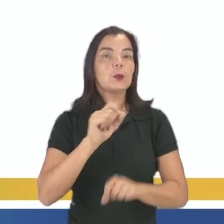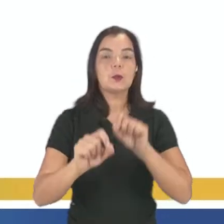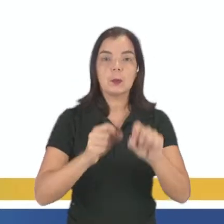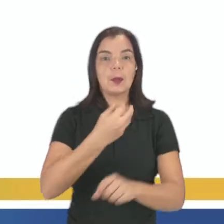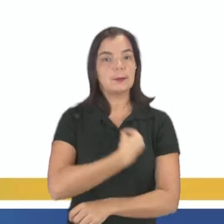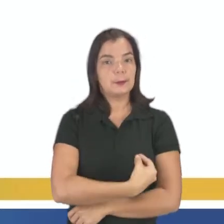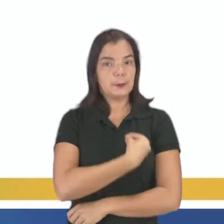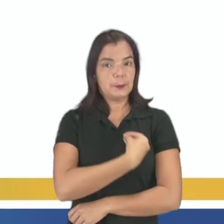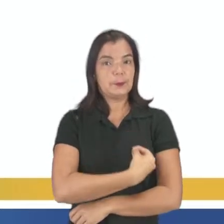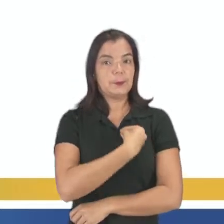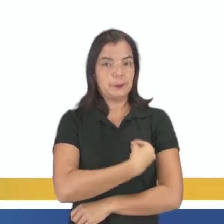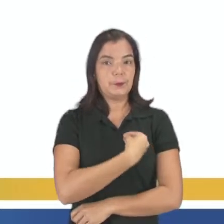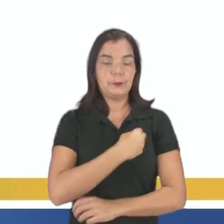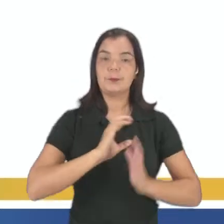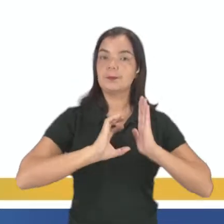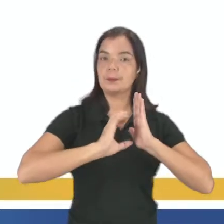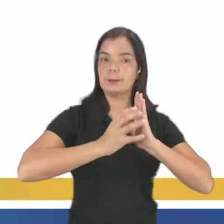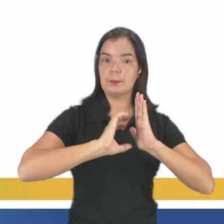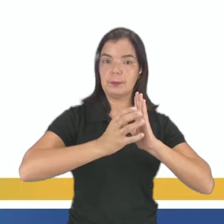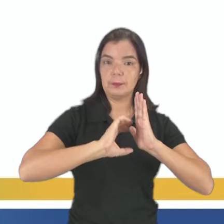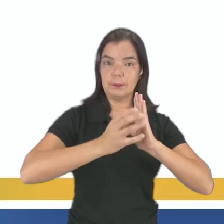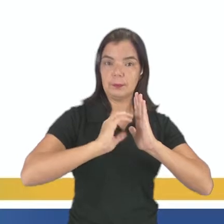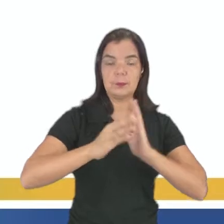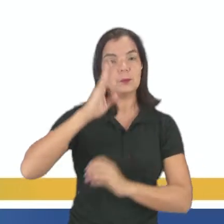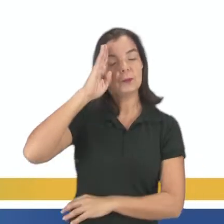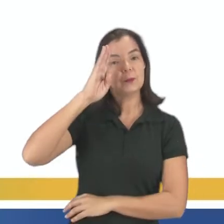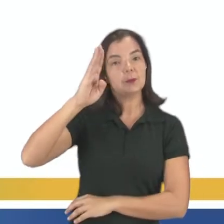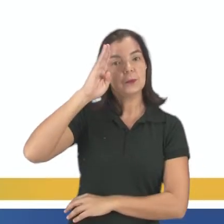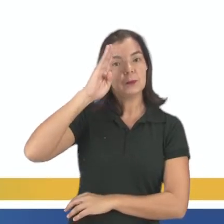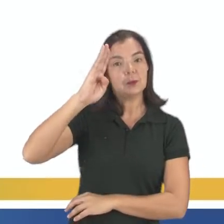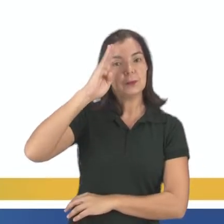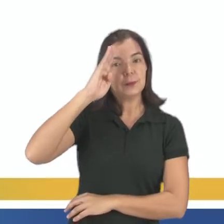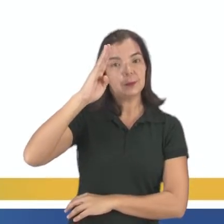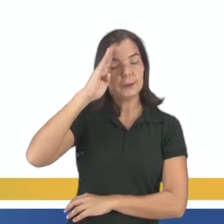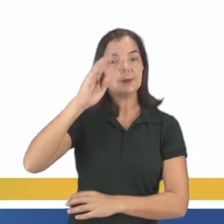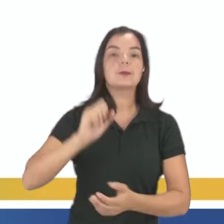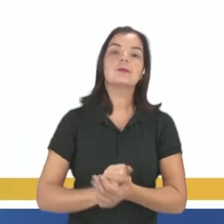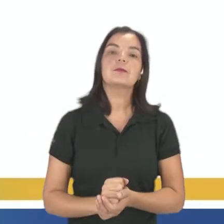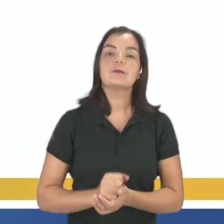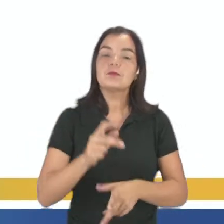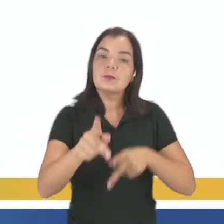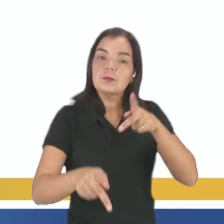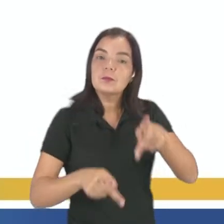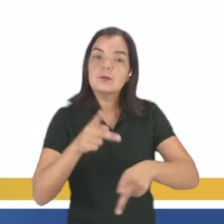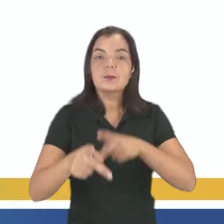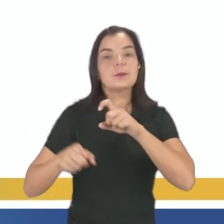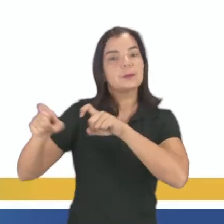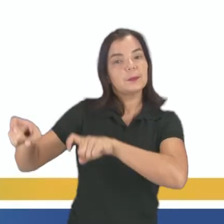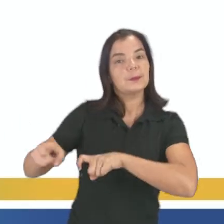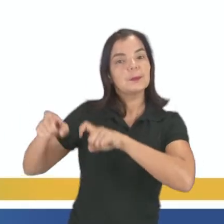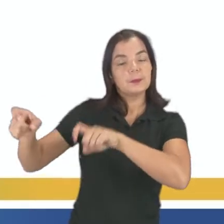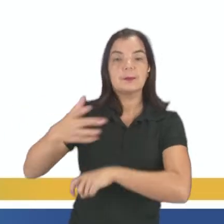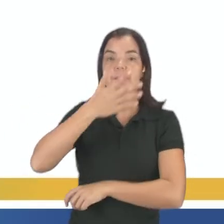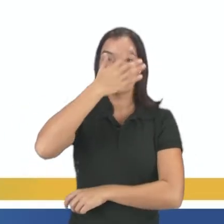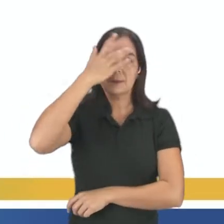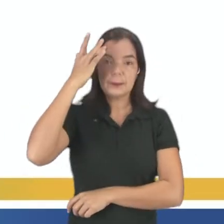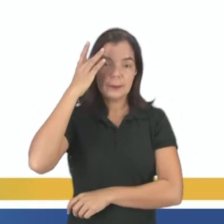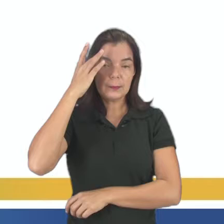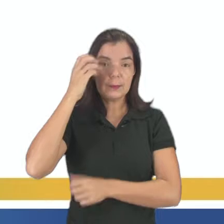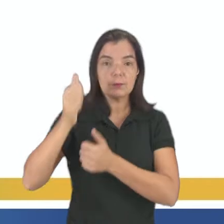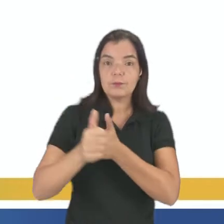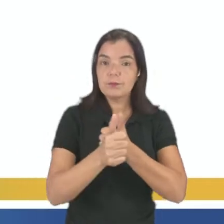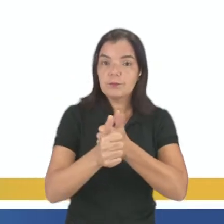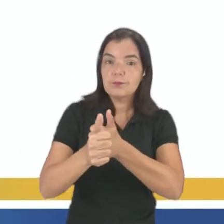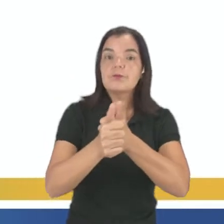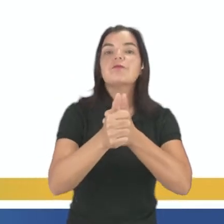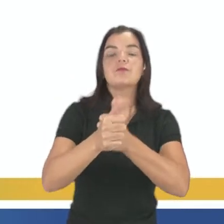os participantes aí do partido, né? Soldados, a população rural, as pessoas que iam